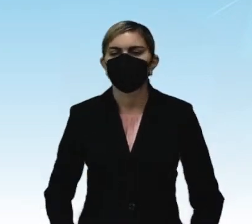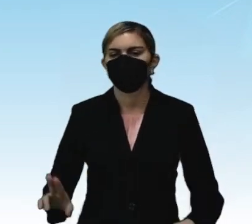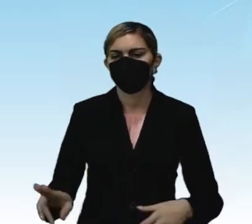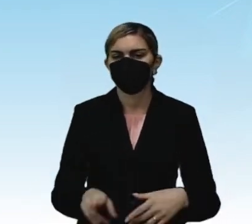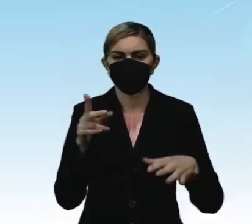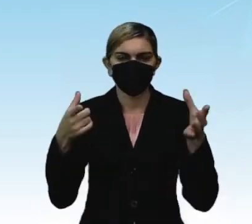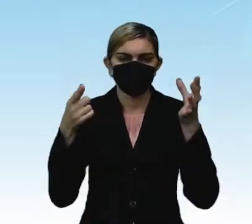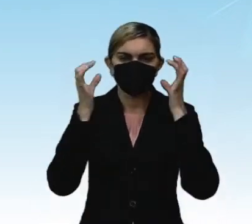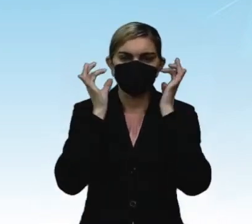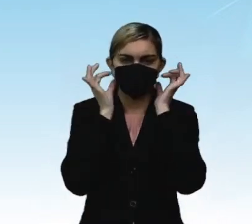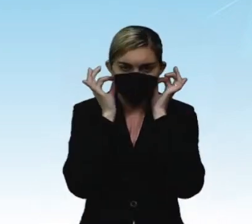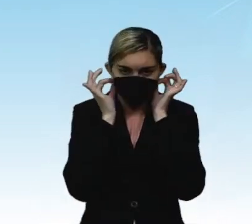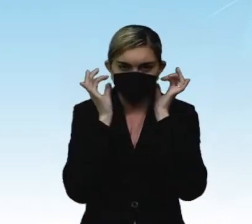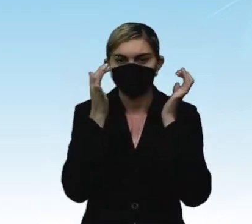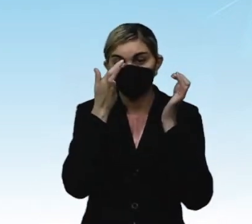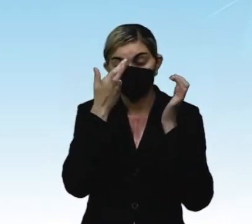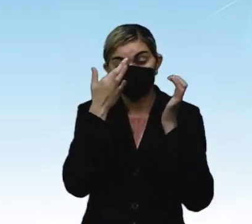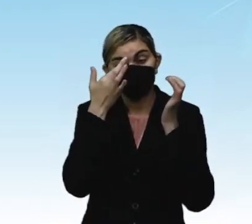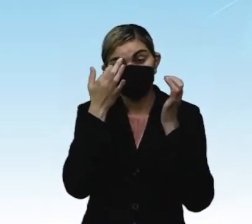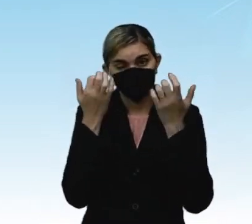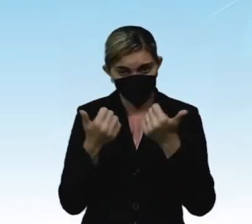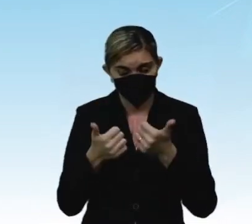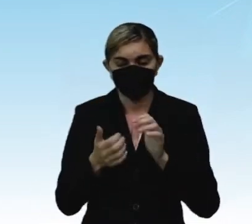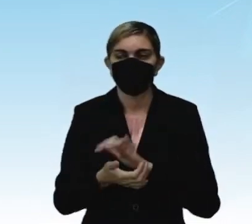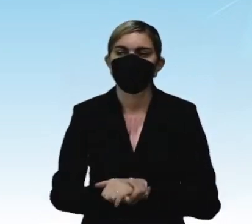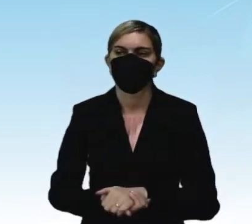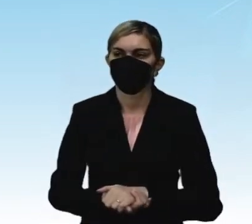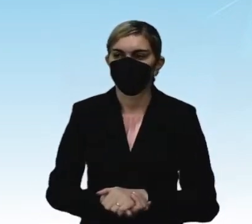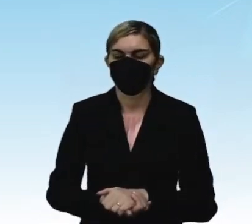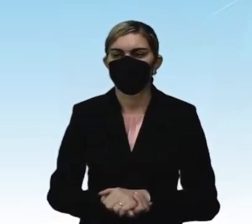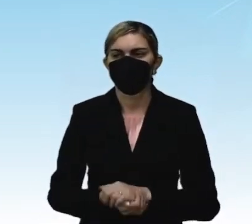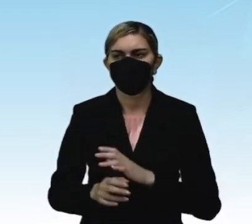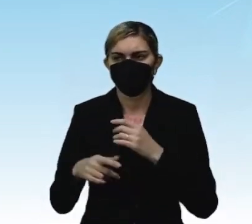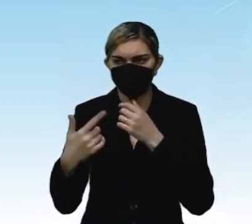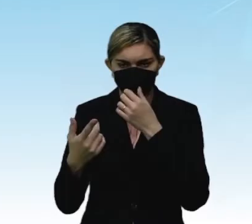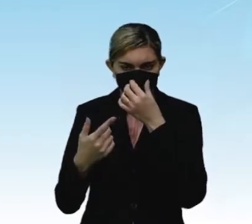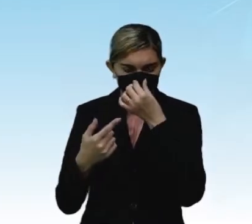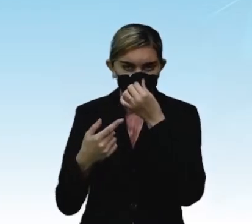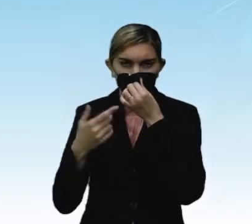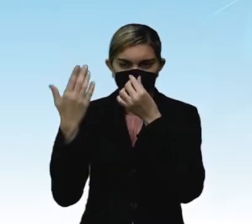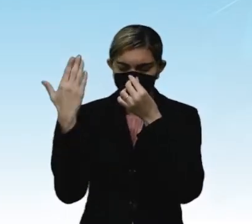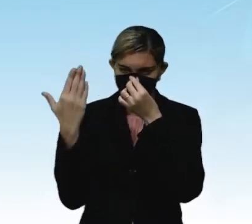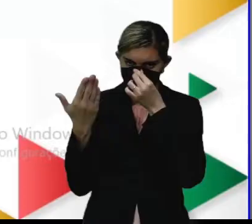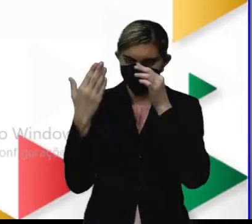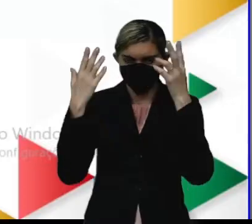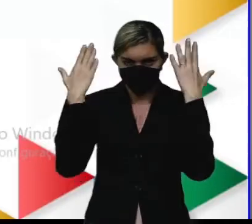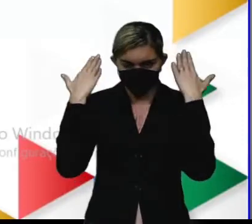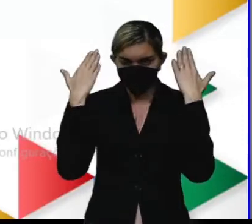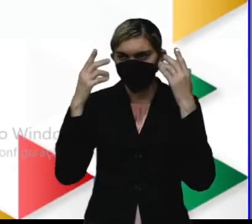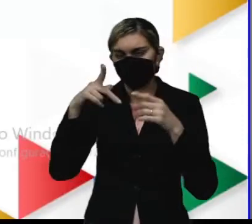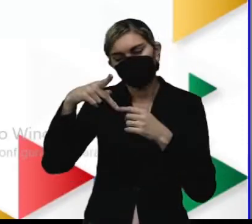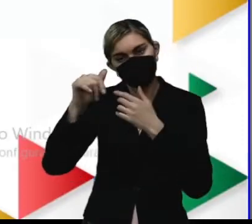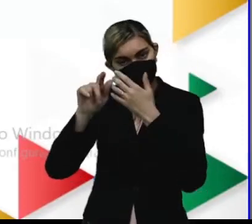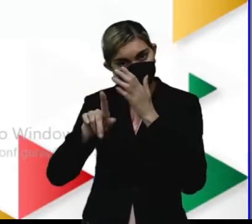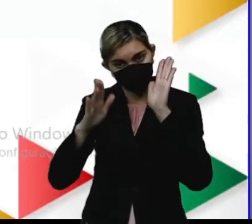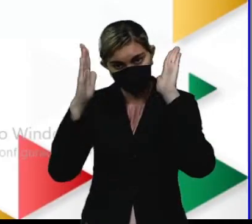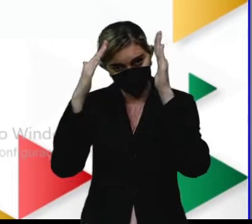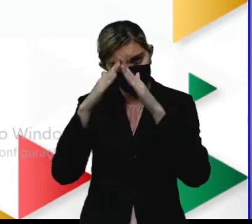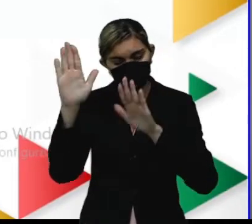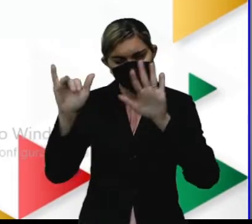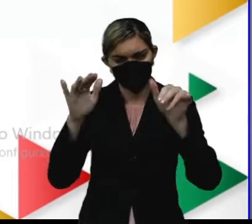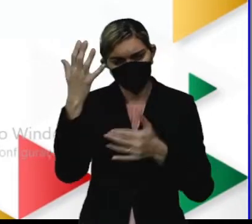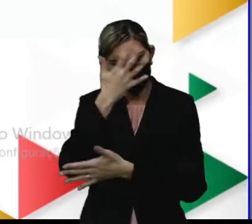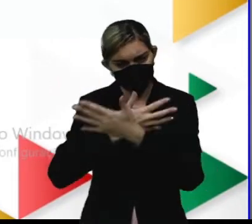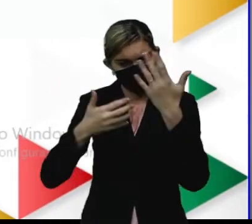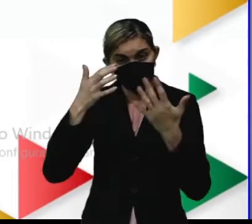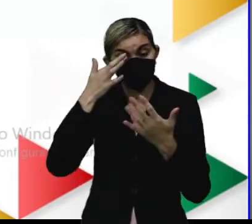os acessórios, tá bom? O pajé, fazendo a pagelança, chamando com sua cantoria,